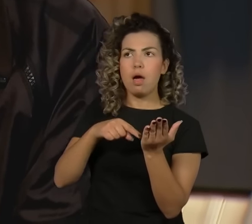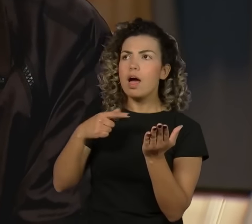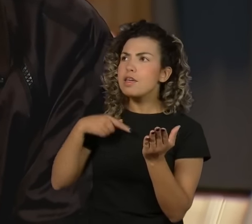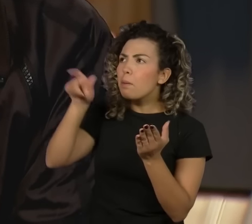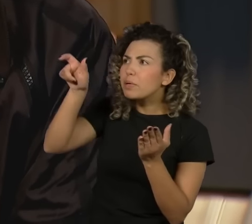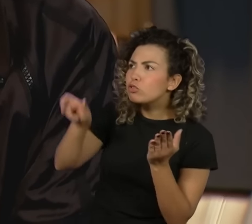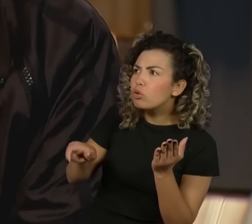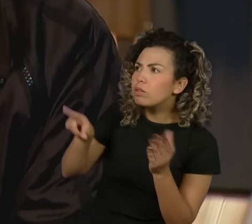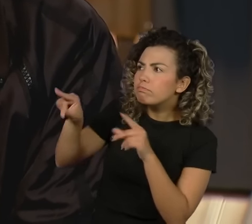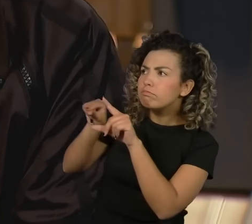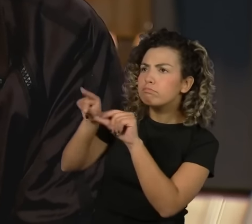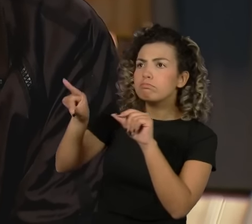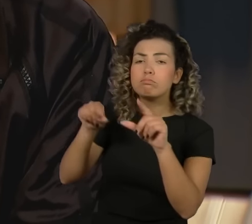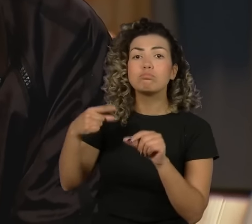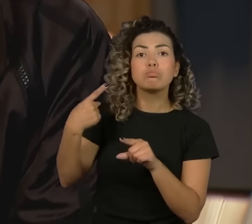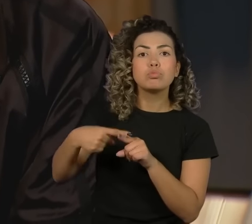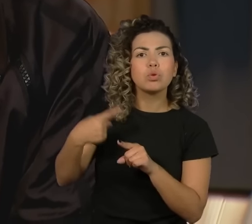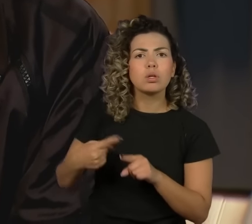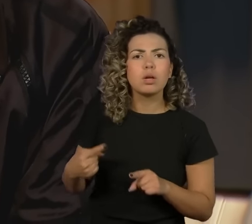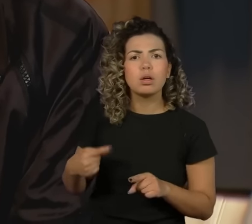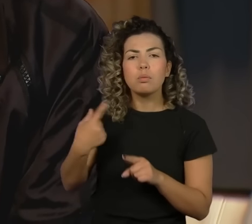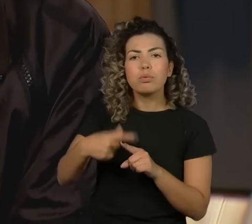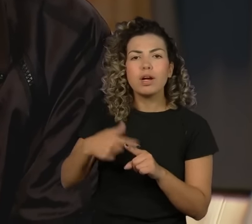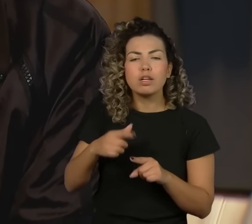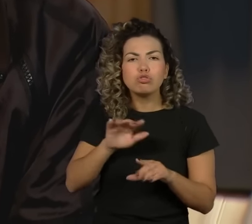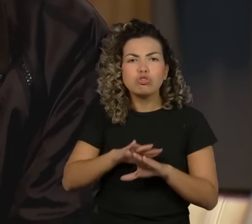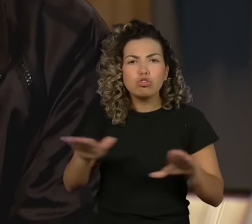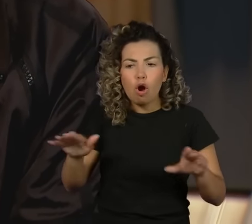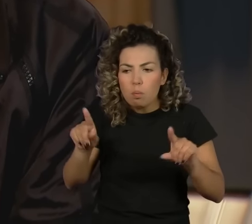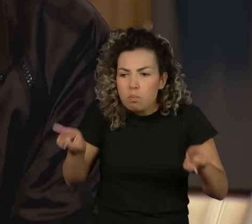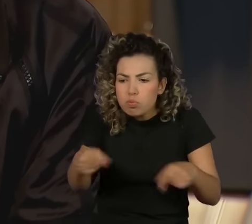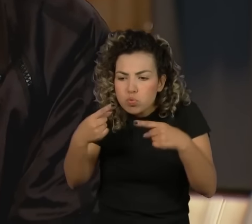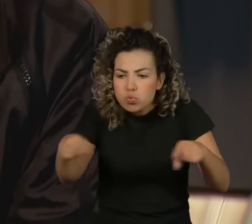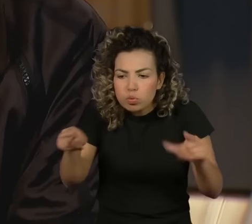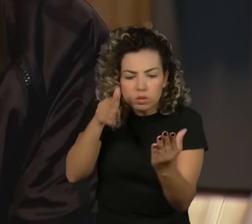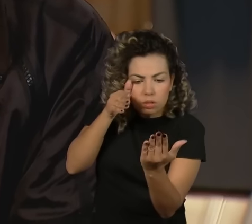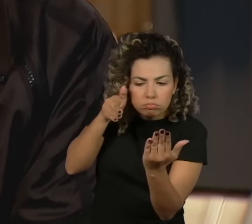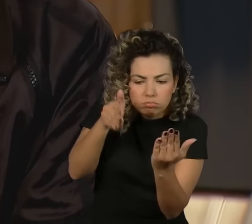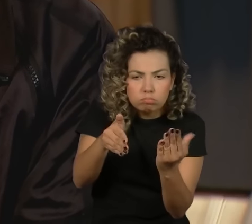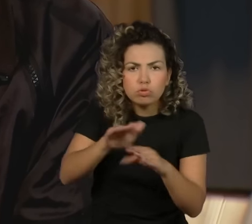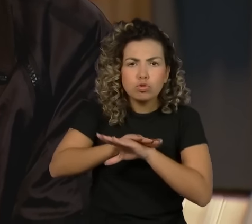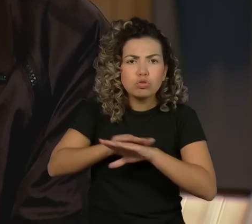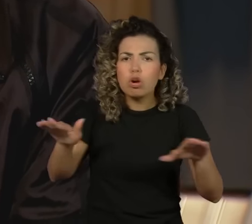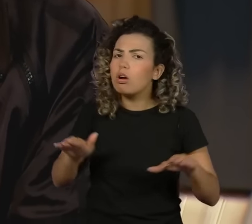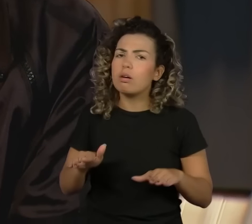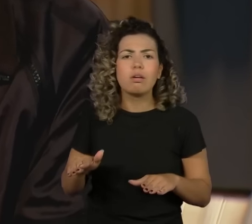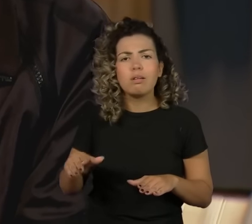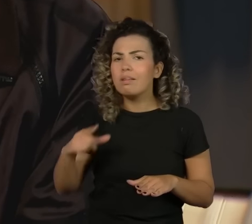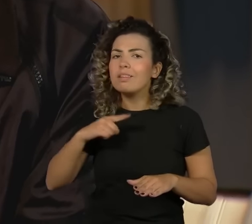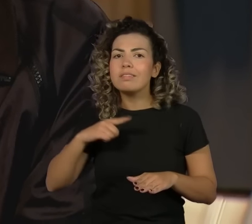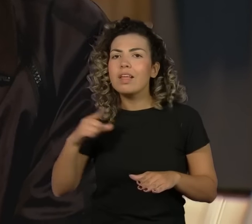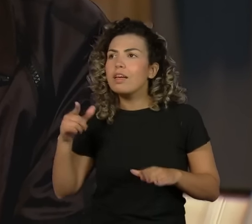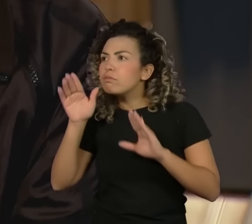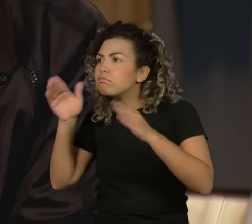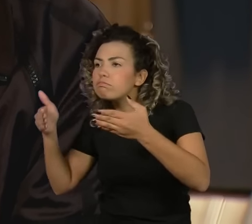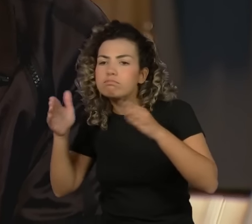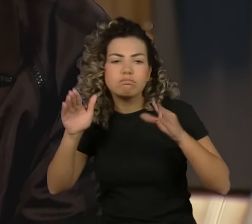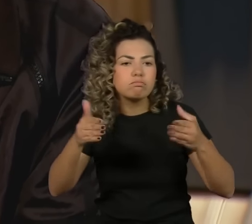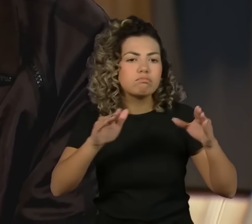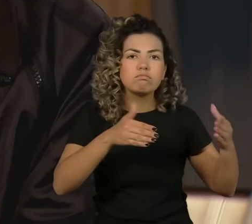eles não ficaram presos apenas à música. Eles se voltaram a outros, né? Arnaldo Antunes,